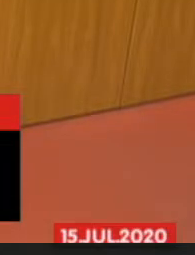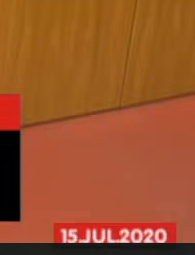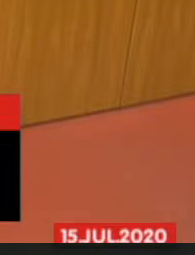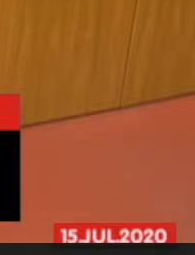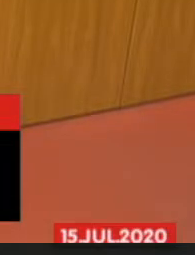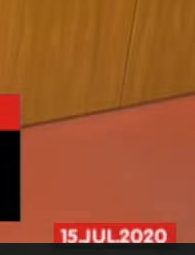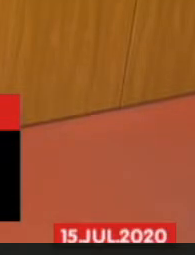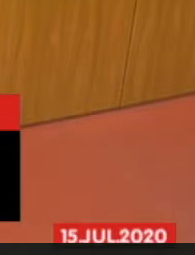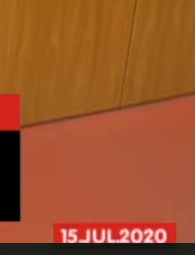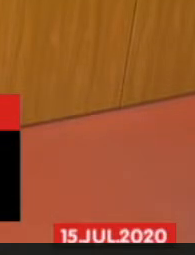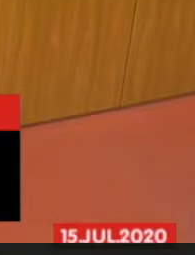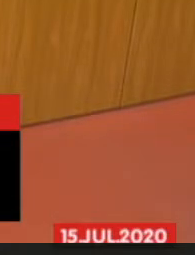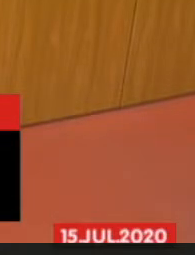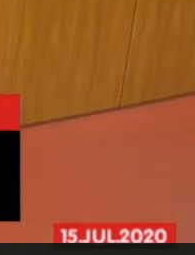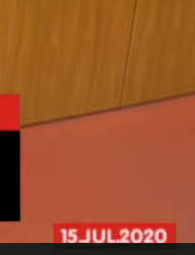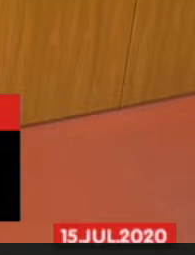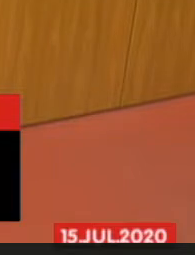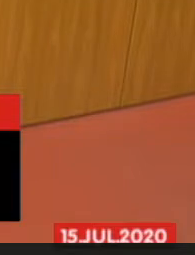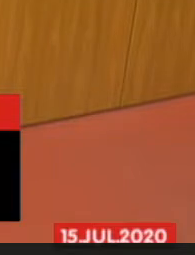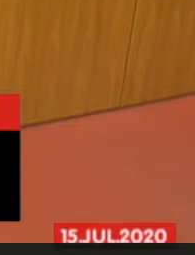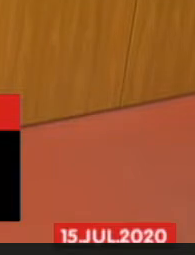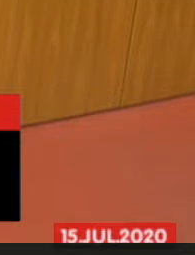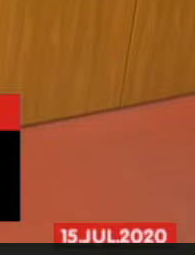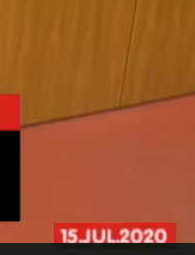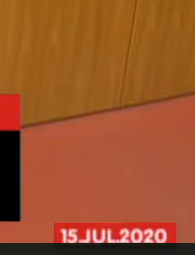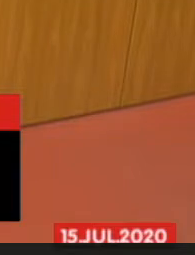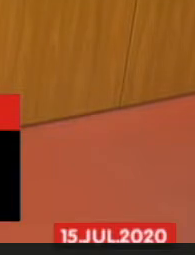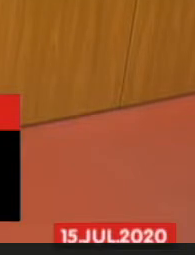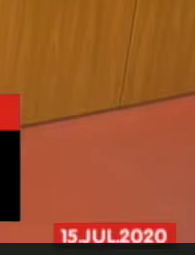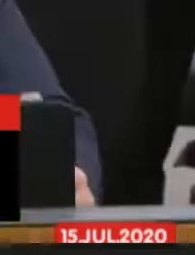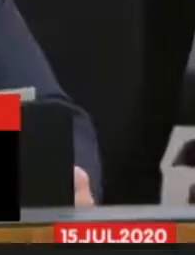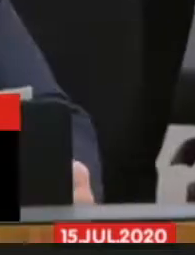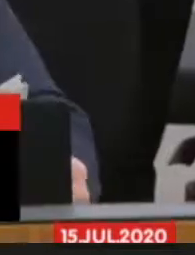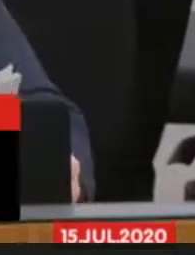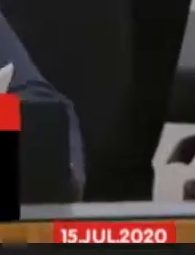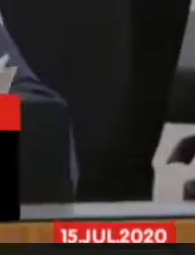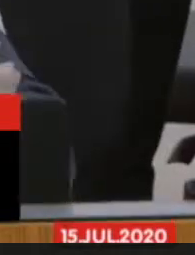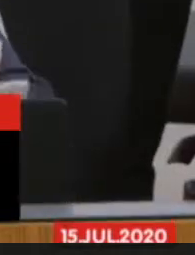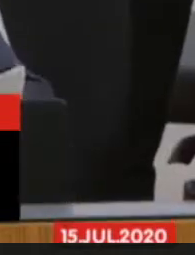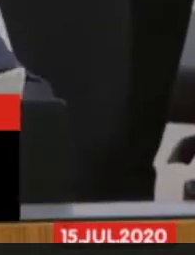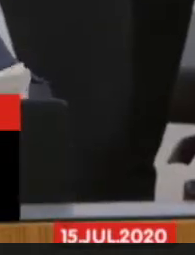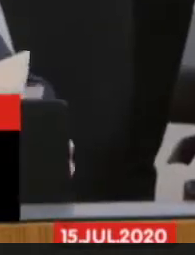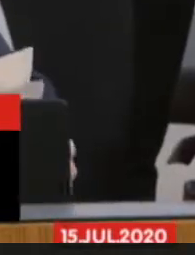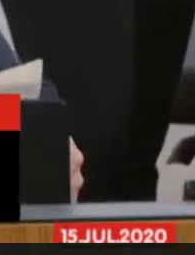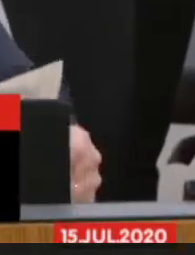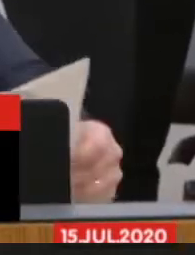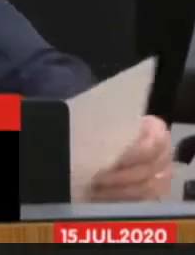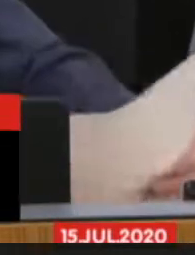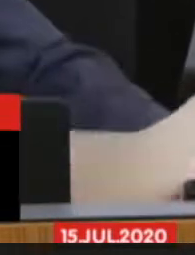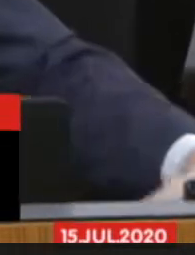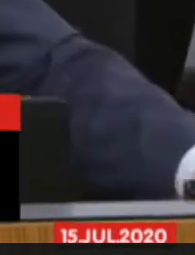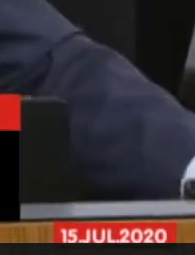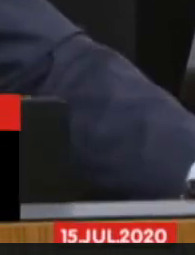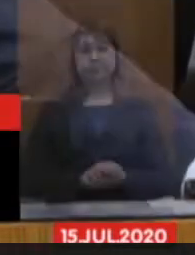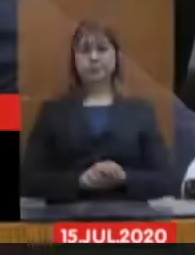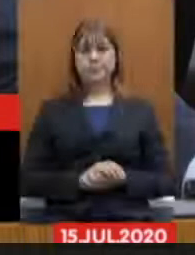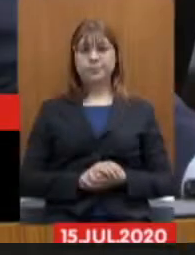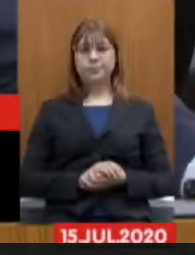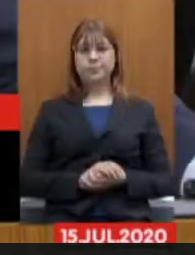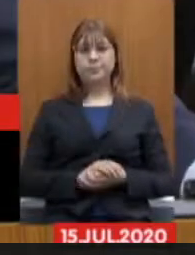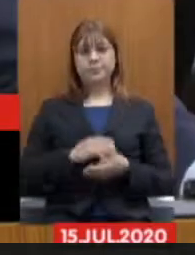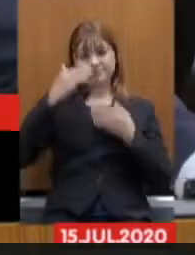presidente da federação sindical dos servidores dos departamentos de estradas e rodagens do brasil obrigado pela exposição e